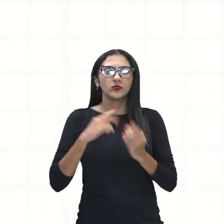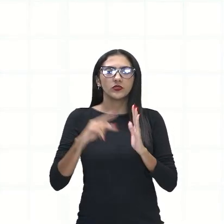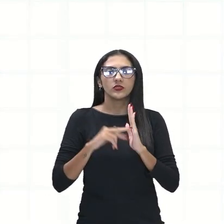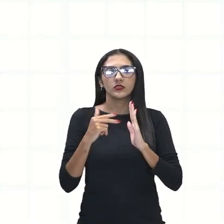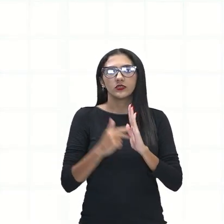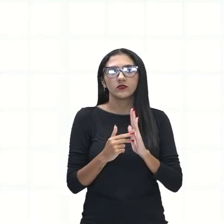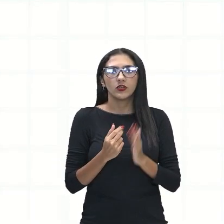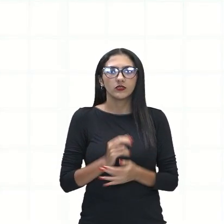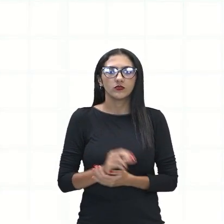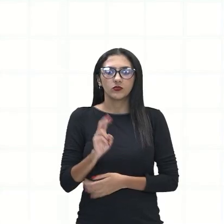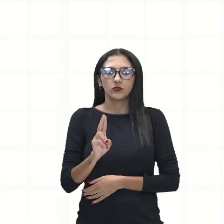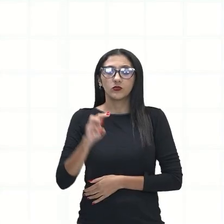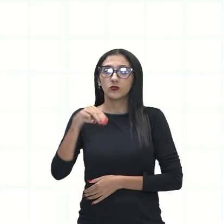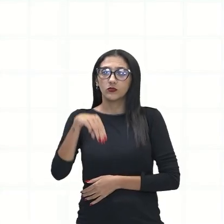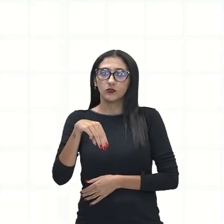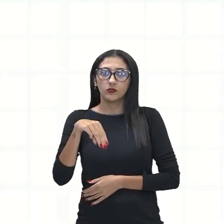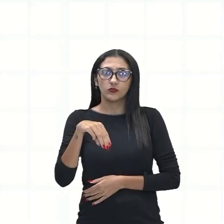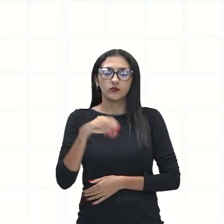ou uma.